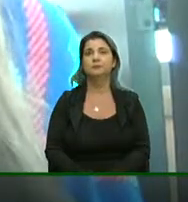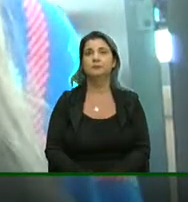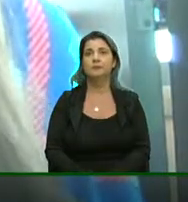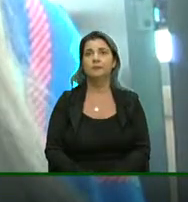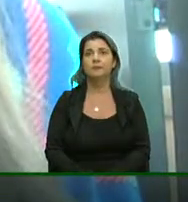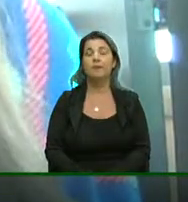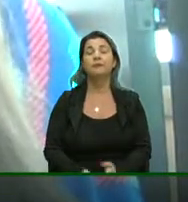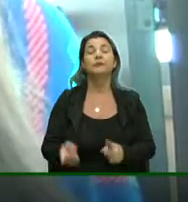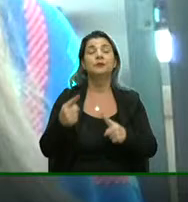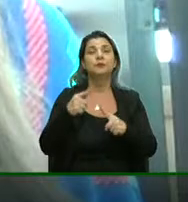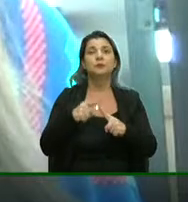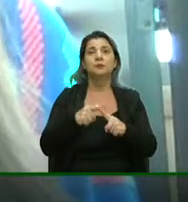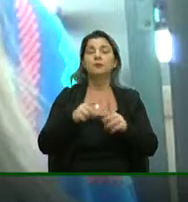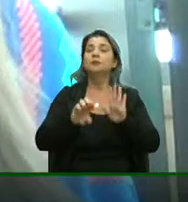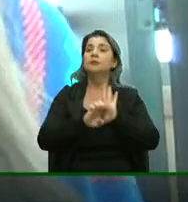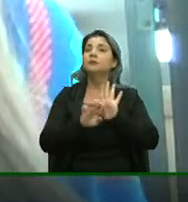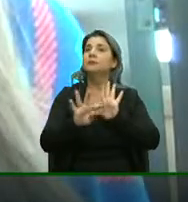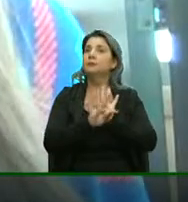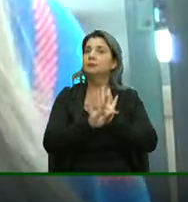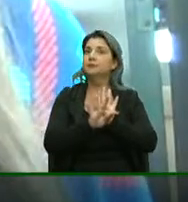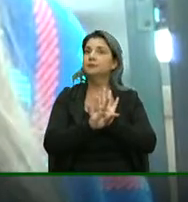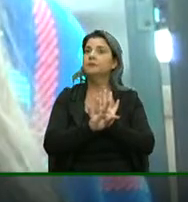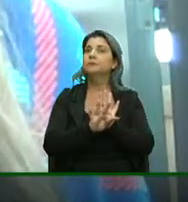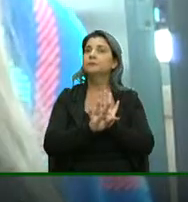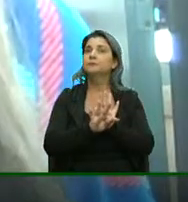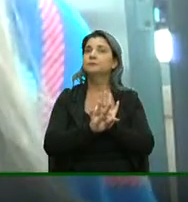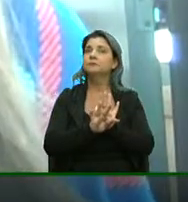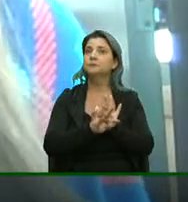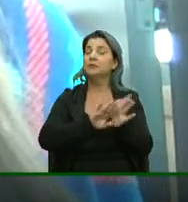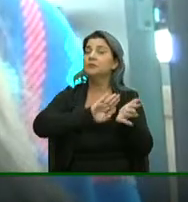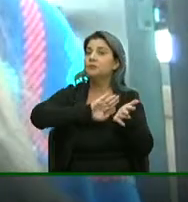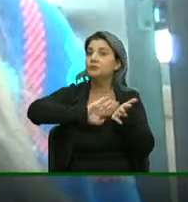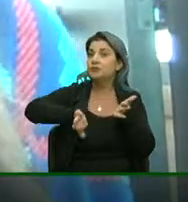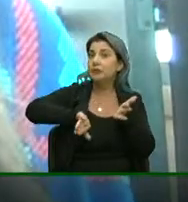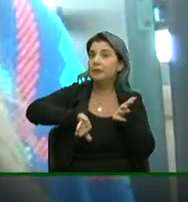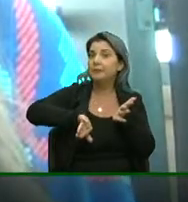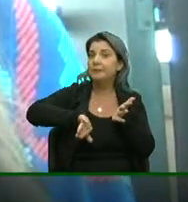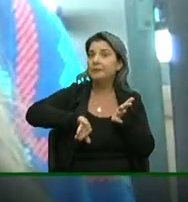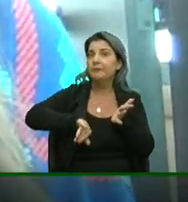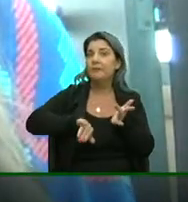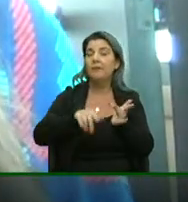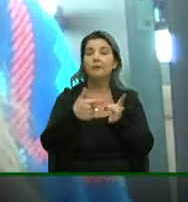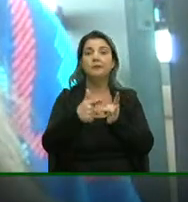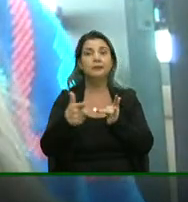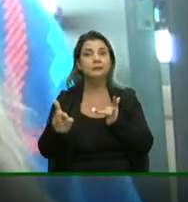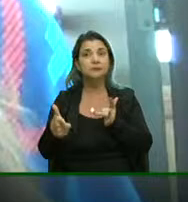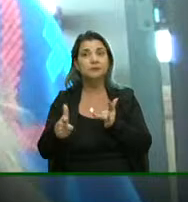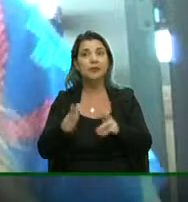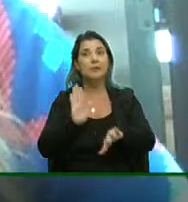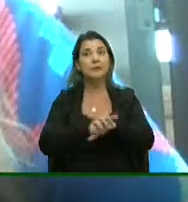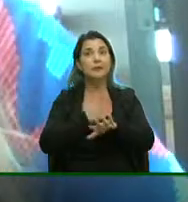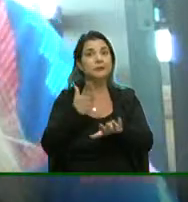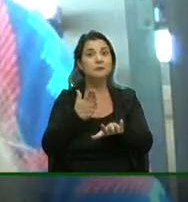o objetivo da emenda é justamente esse, é suprimir para que não havendo mais o